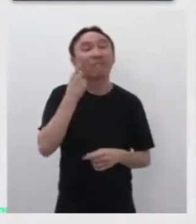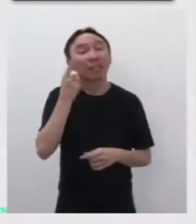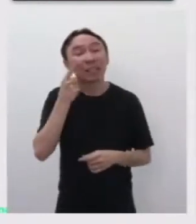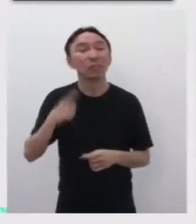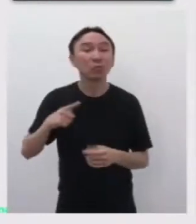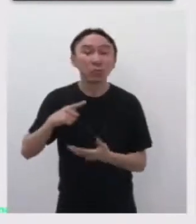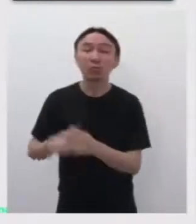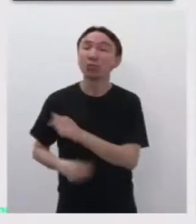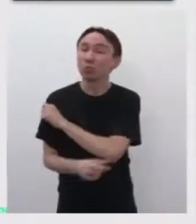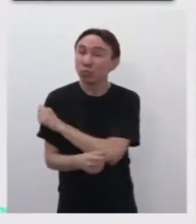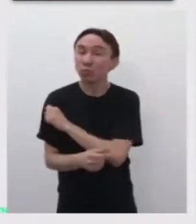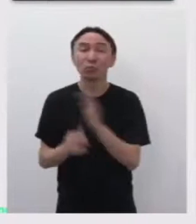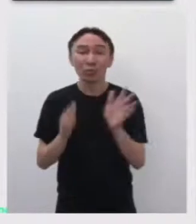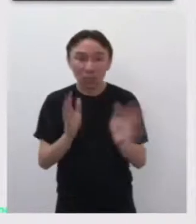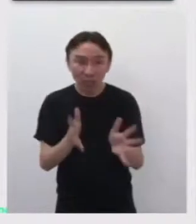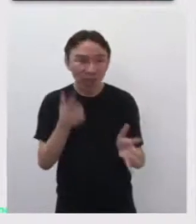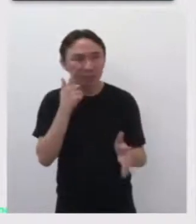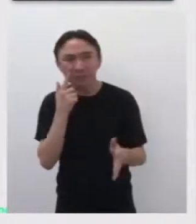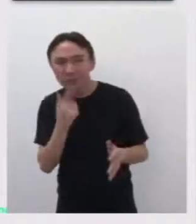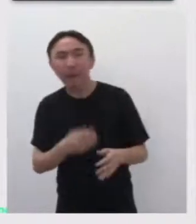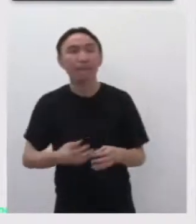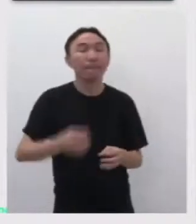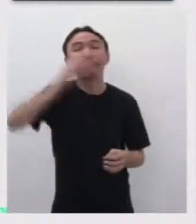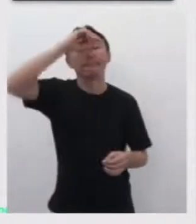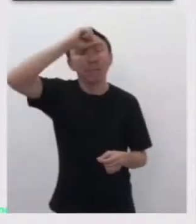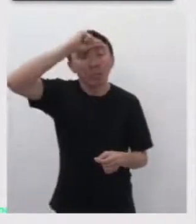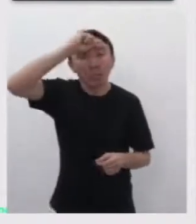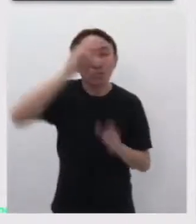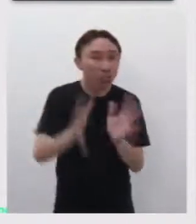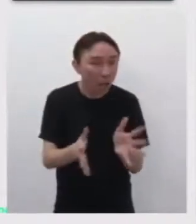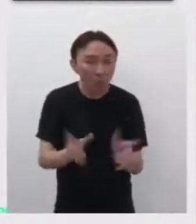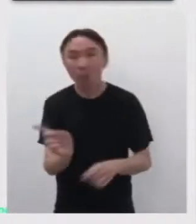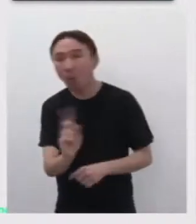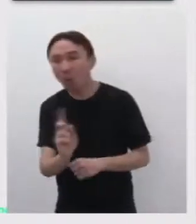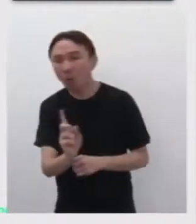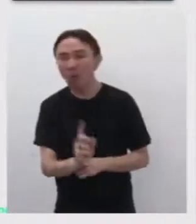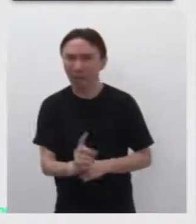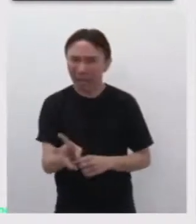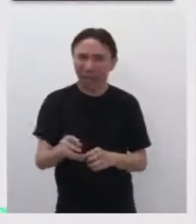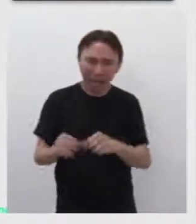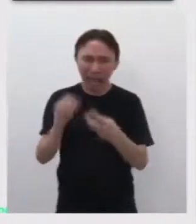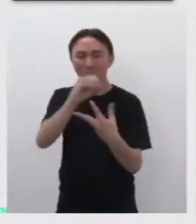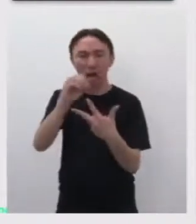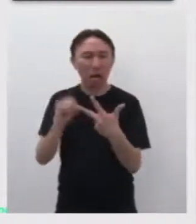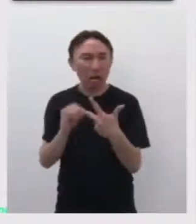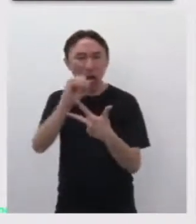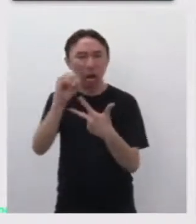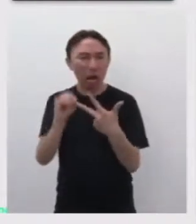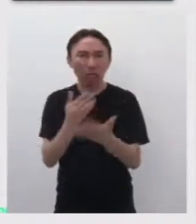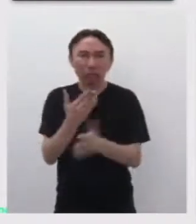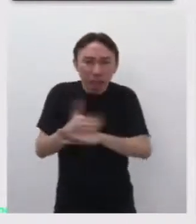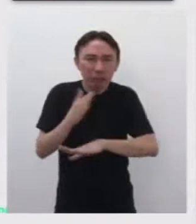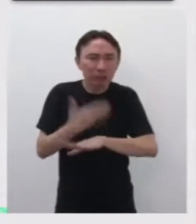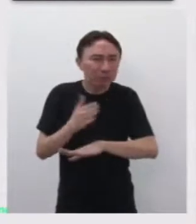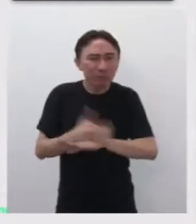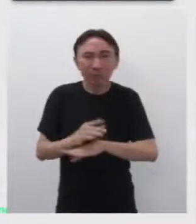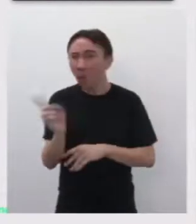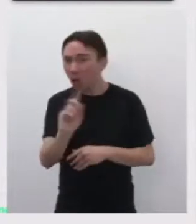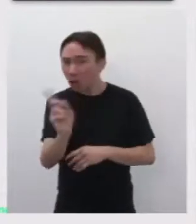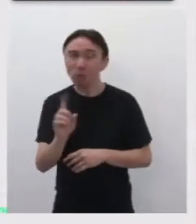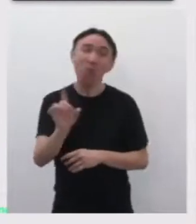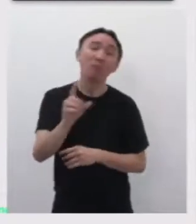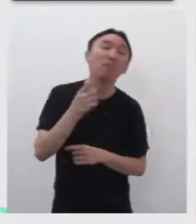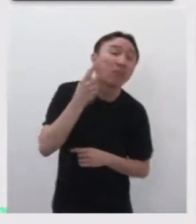pegou aquele conteúdo, né? Então, não é um exercício para treinar para o Enem. É só para poder medir se você sabe ou se você não sabe aquele conteúdo,